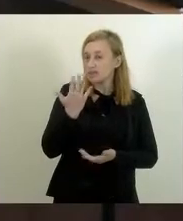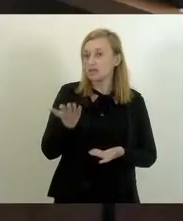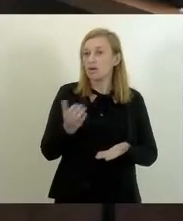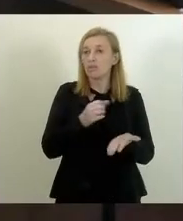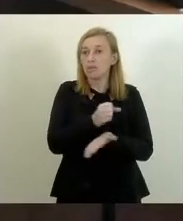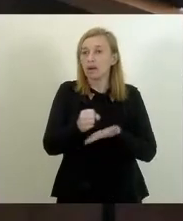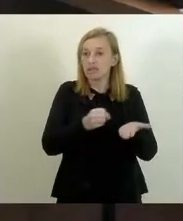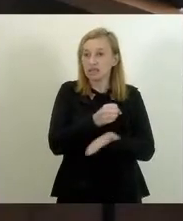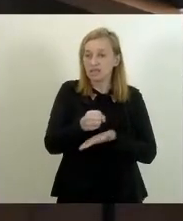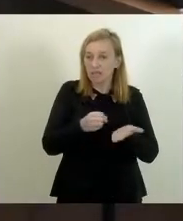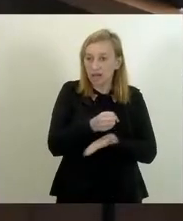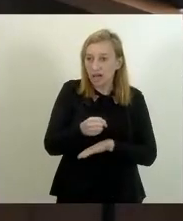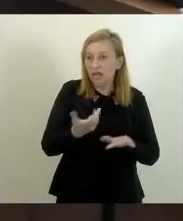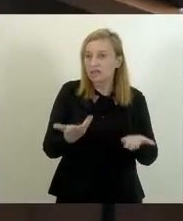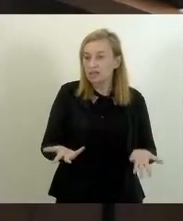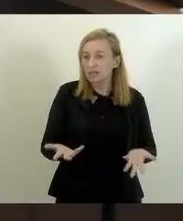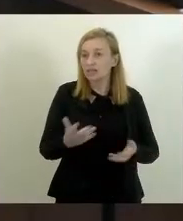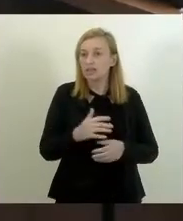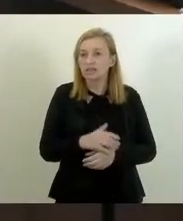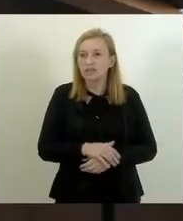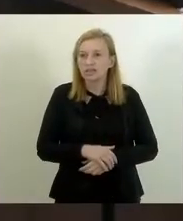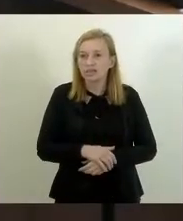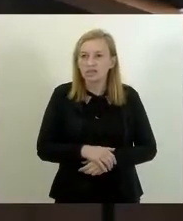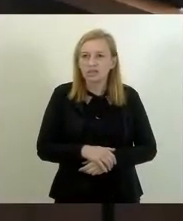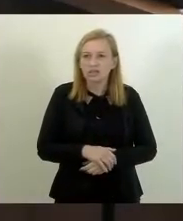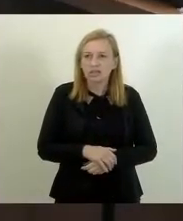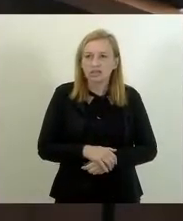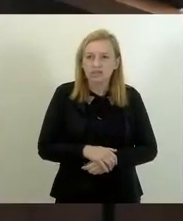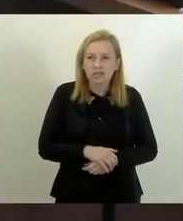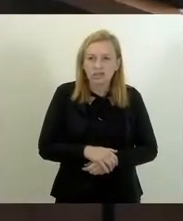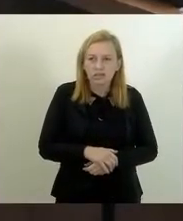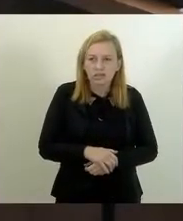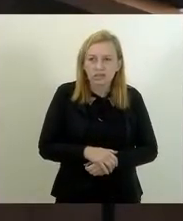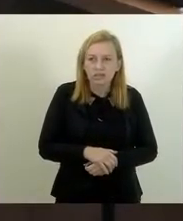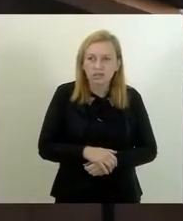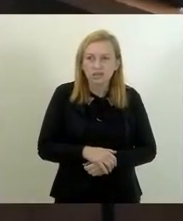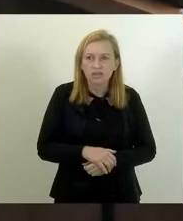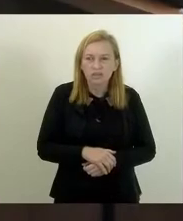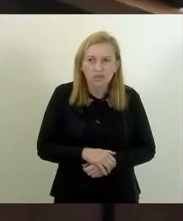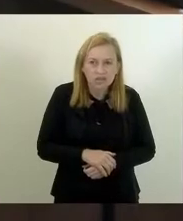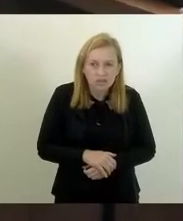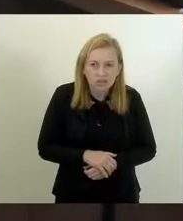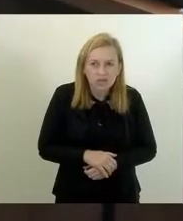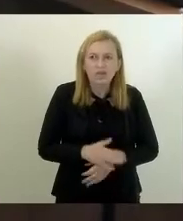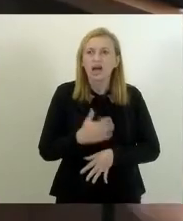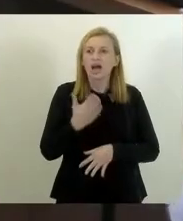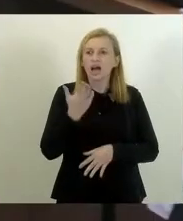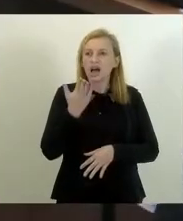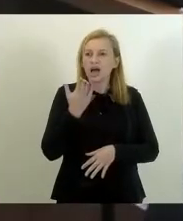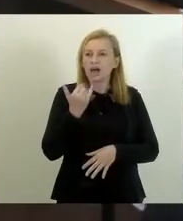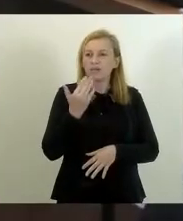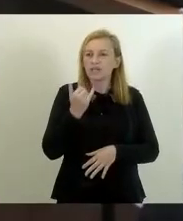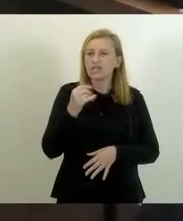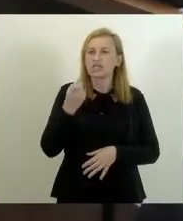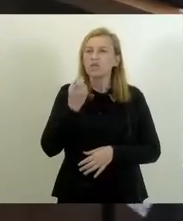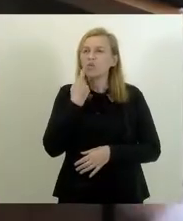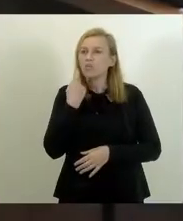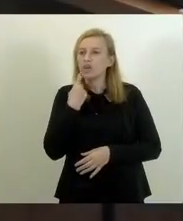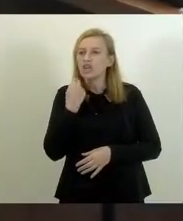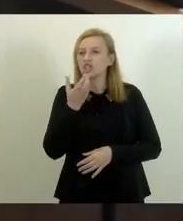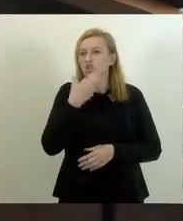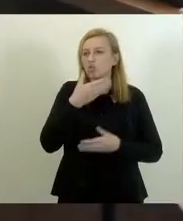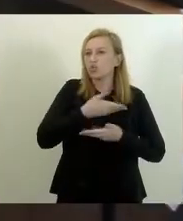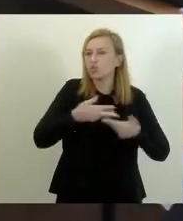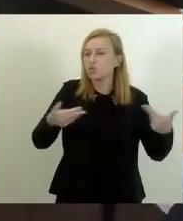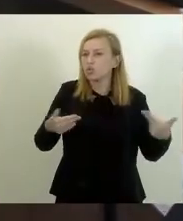em tubérculos, como quando falamos das nossas ervas medicinais, da alimentação com peixes, com frutas,